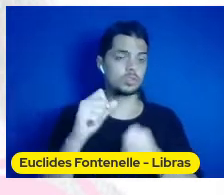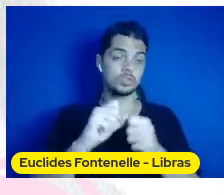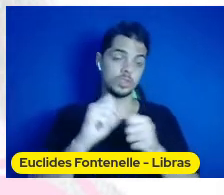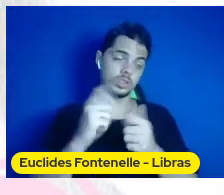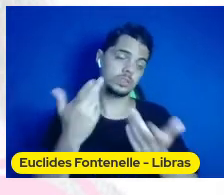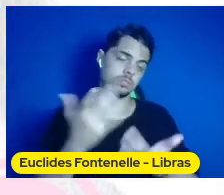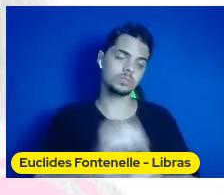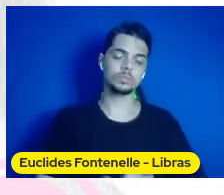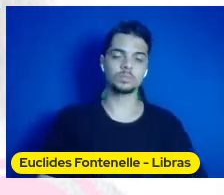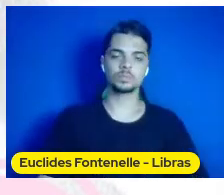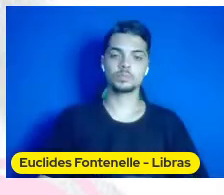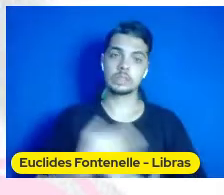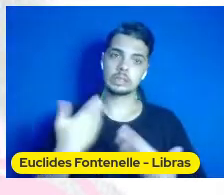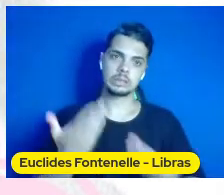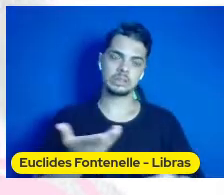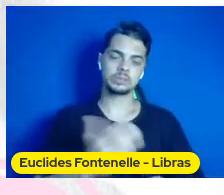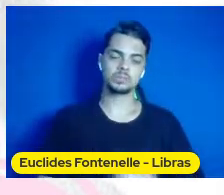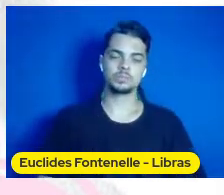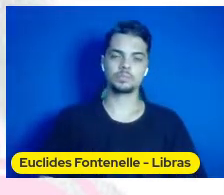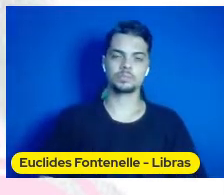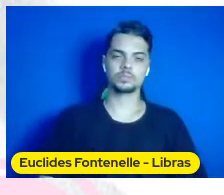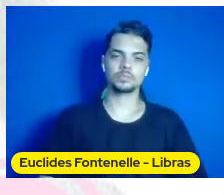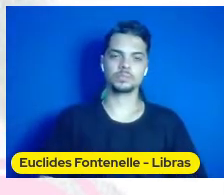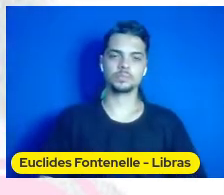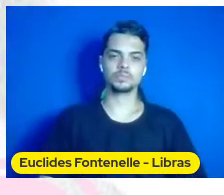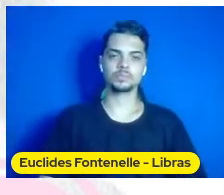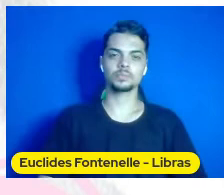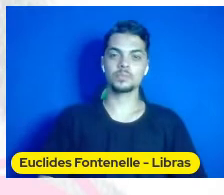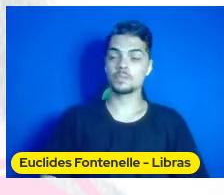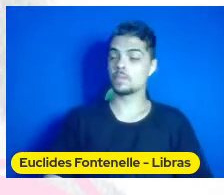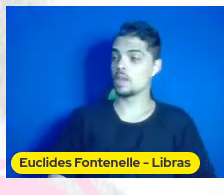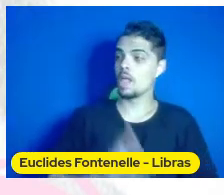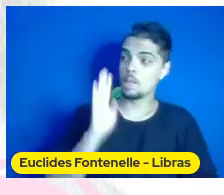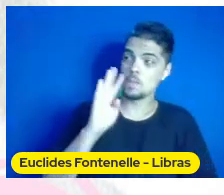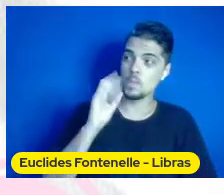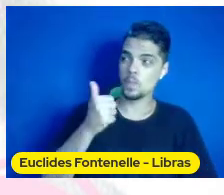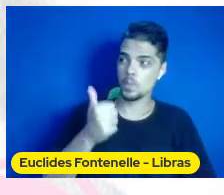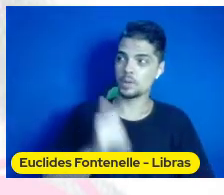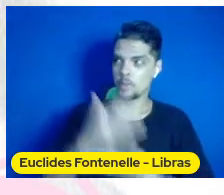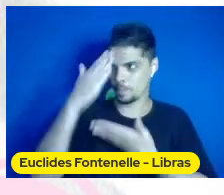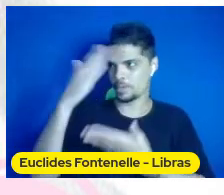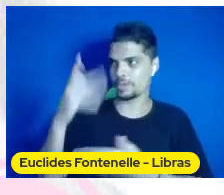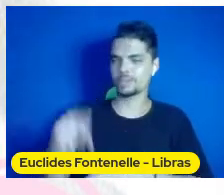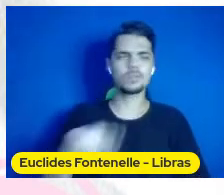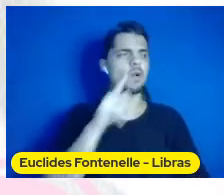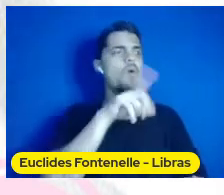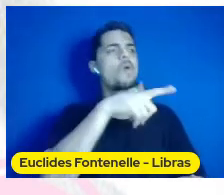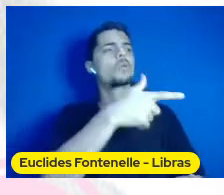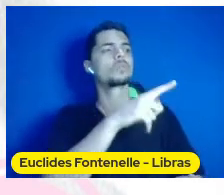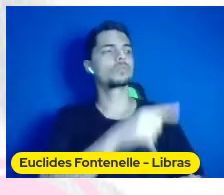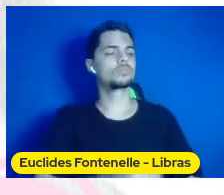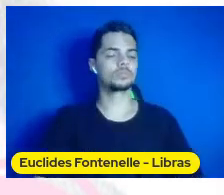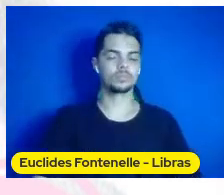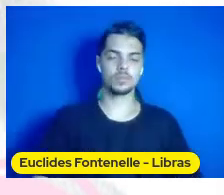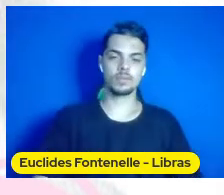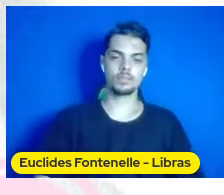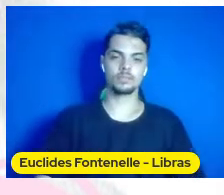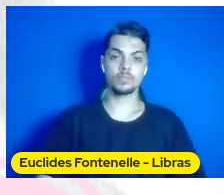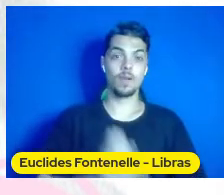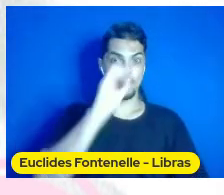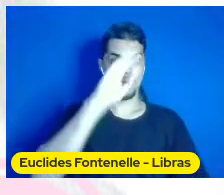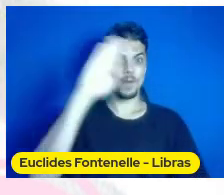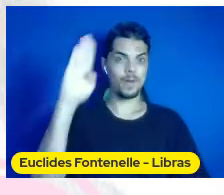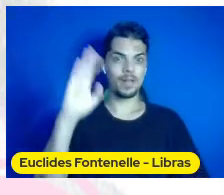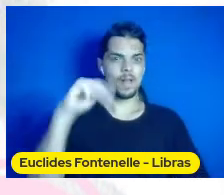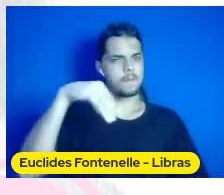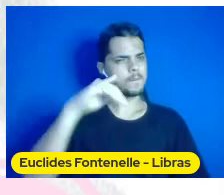isso. Legal, Antônio, obrigado. Michel. Olá, pessoal. Eu sou o Michelle, sou designer, produtor